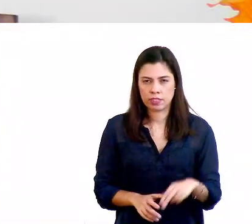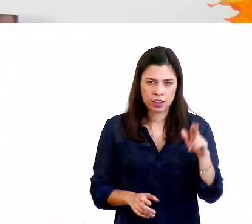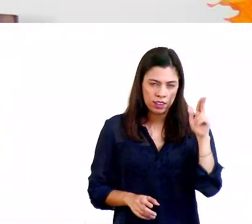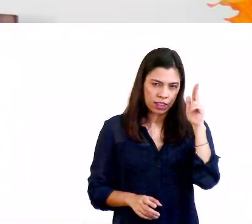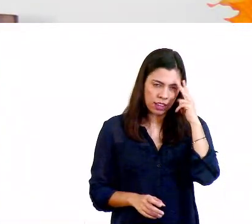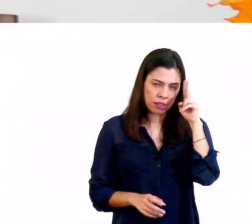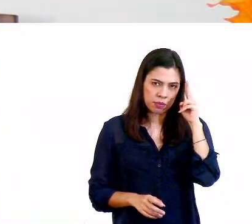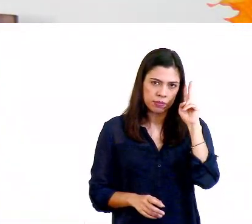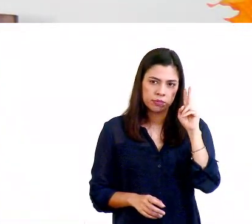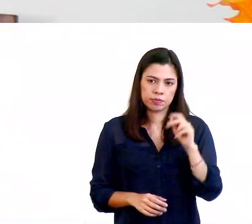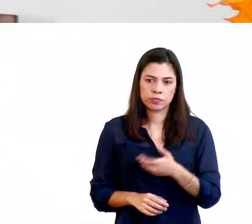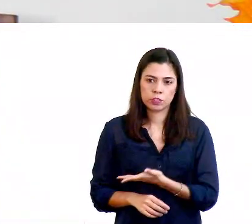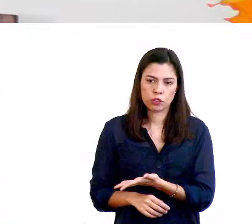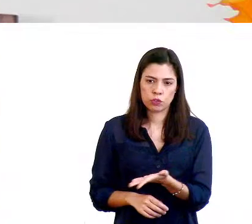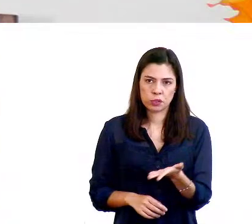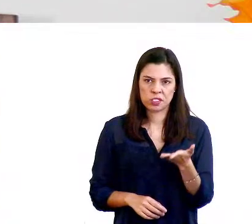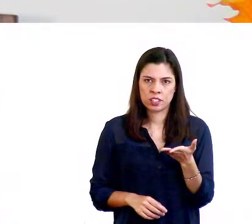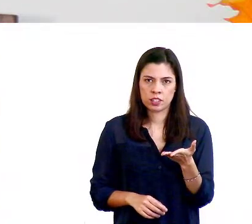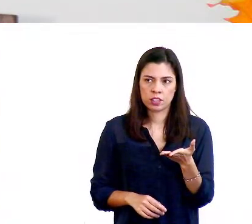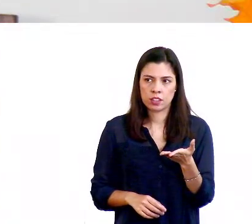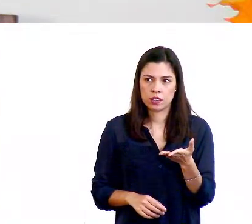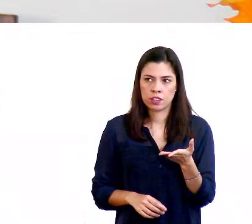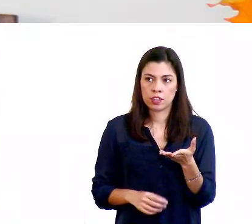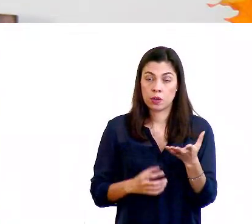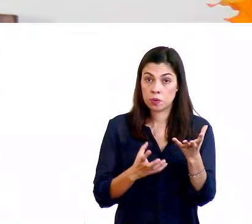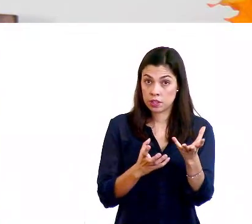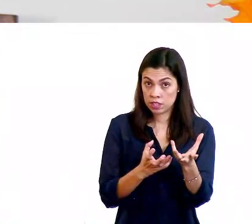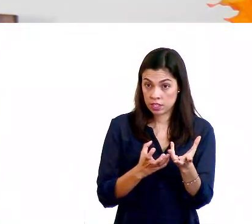lugar. Vai ao banco e diz, eu quero